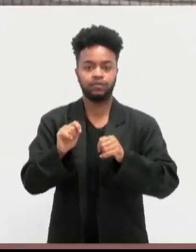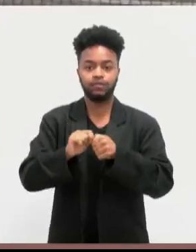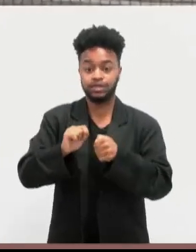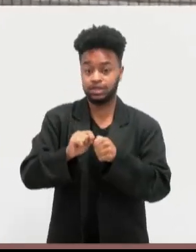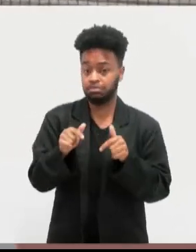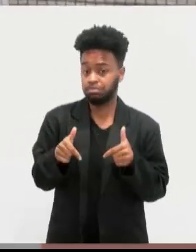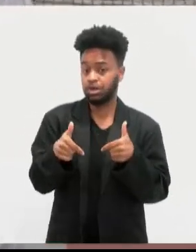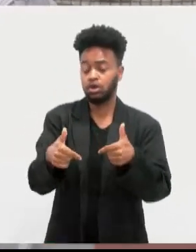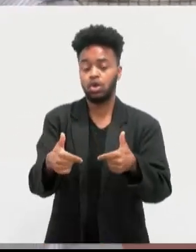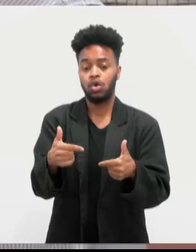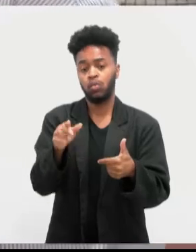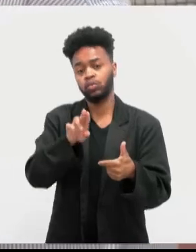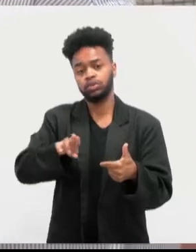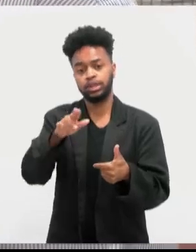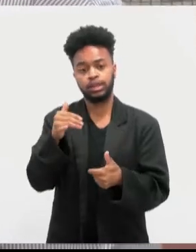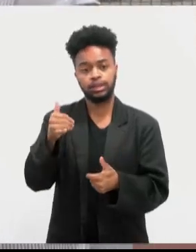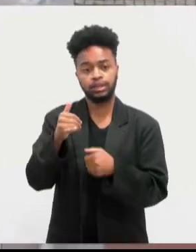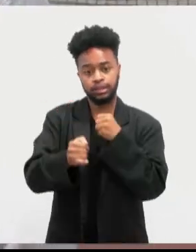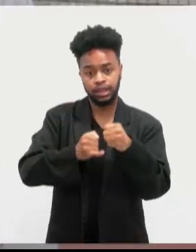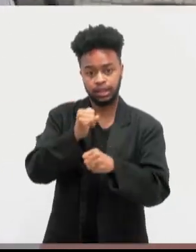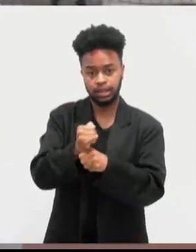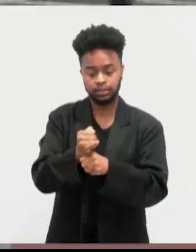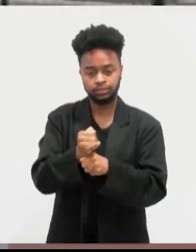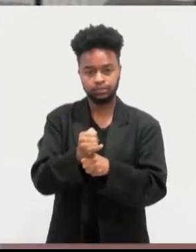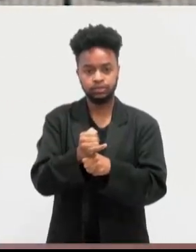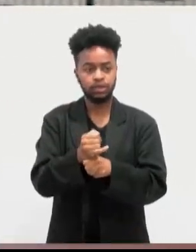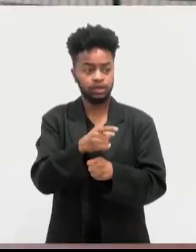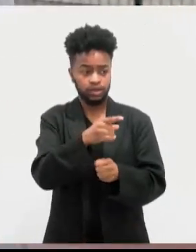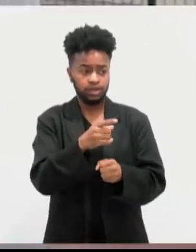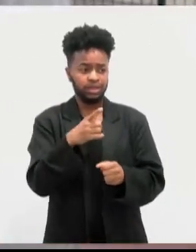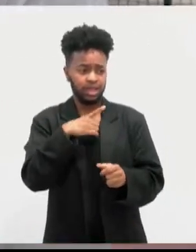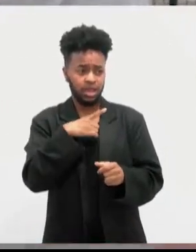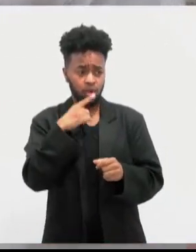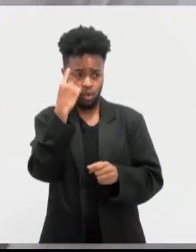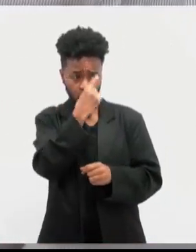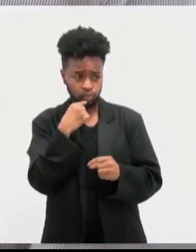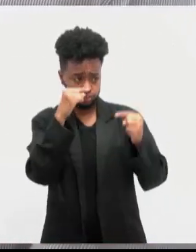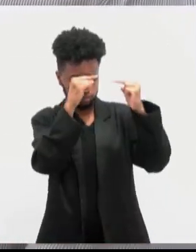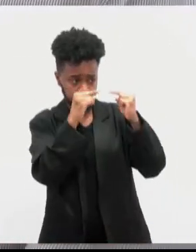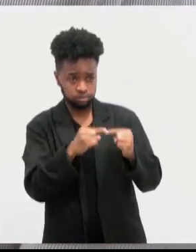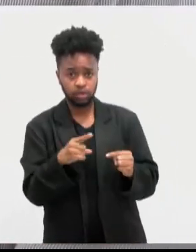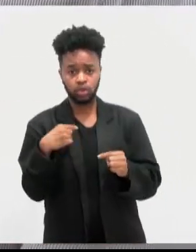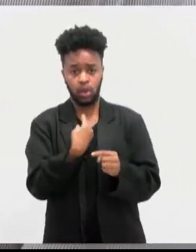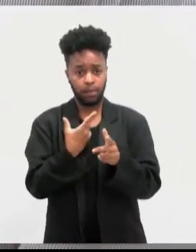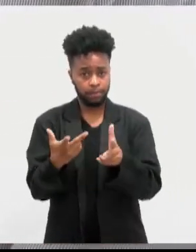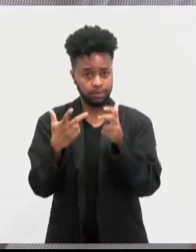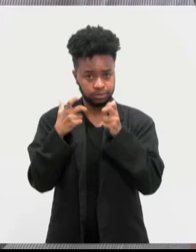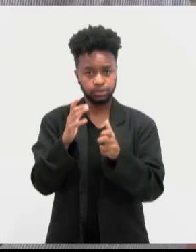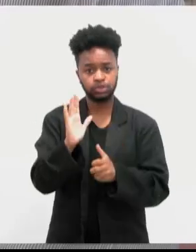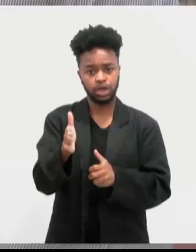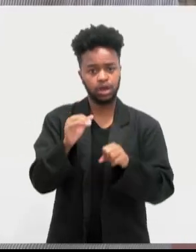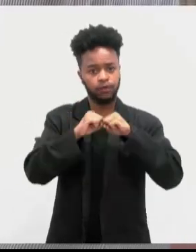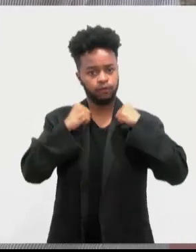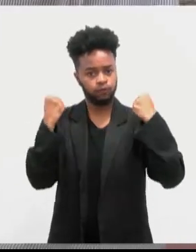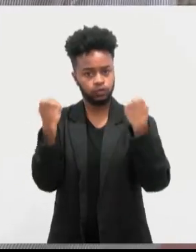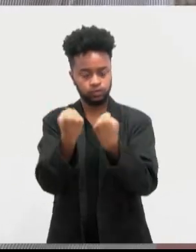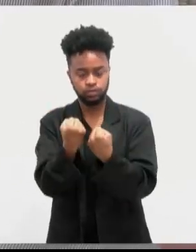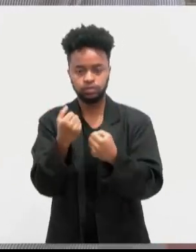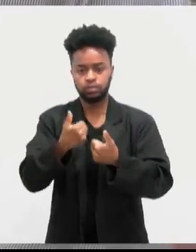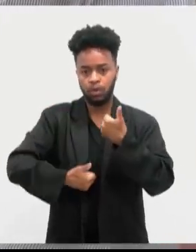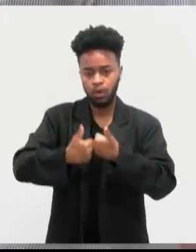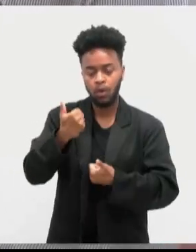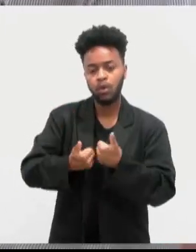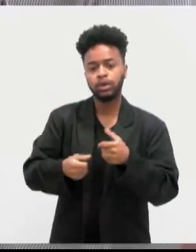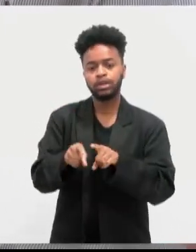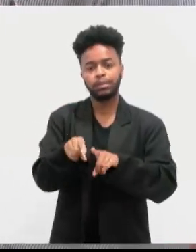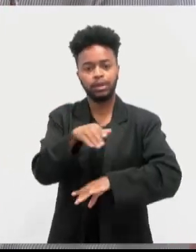acessando a internet. Theo, reconhecimento facial, a gente já vê isso aí nos campos de futebol, ginásios, nas ruas, até mesmo